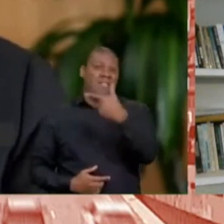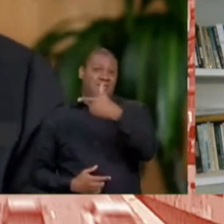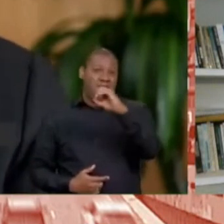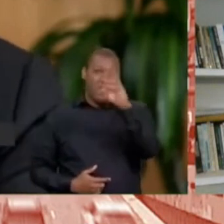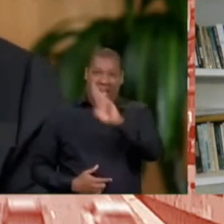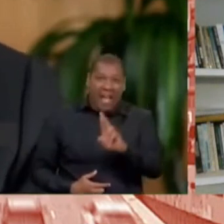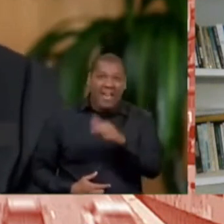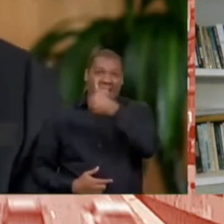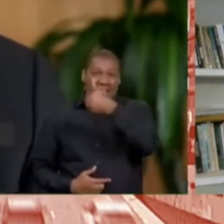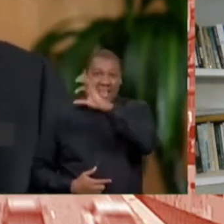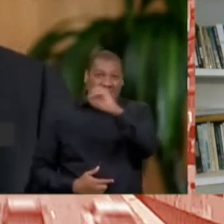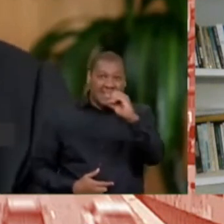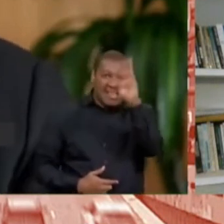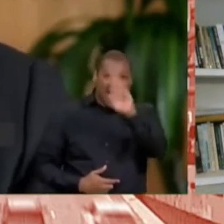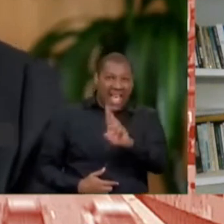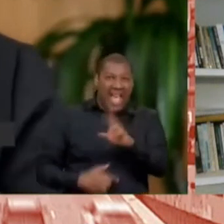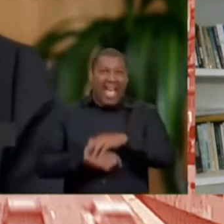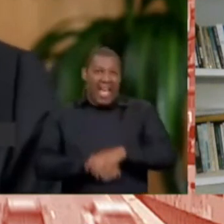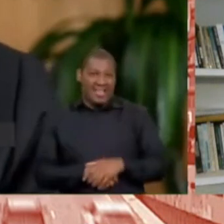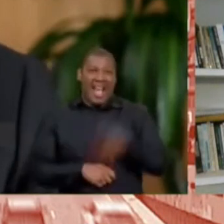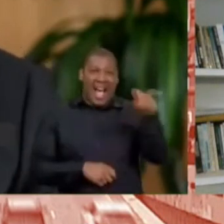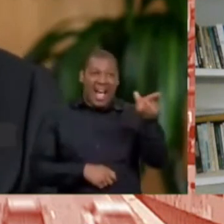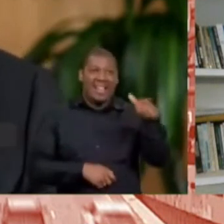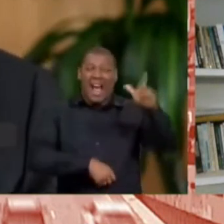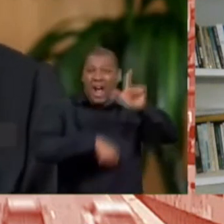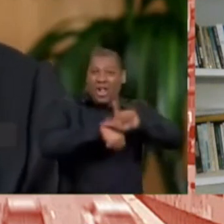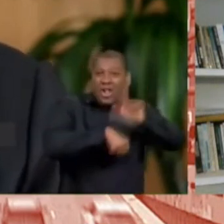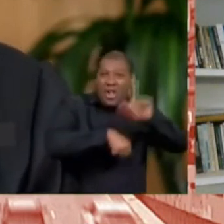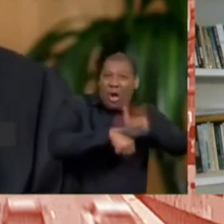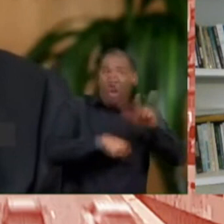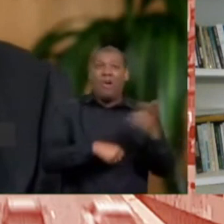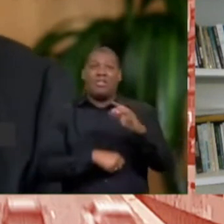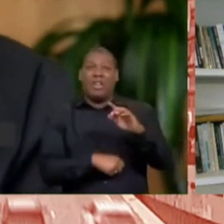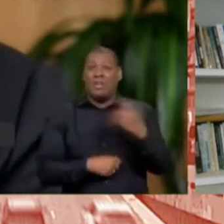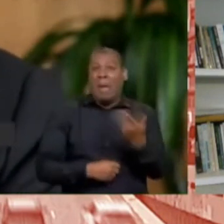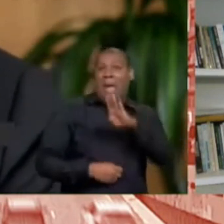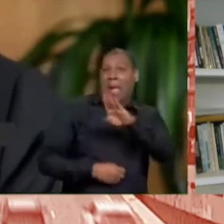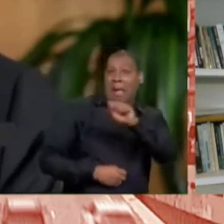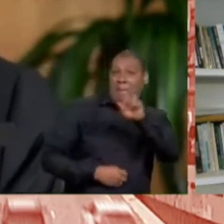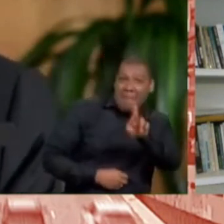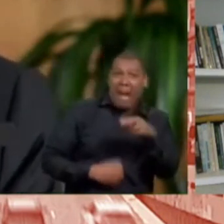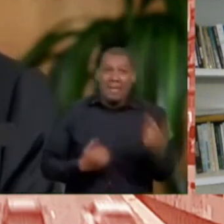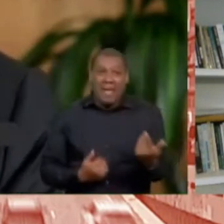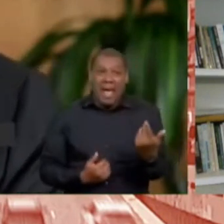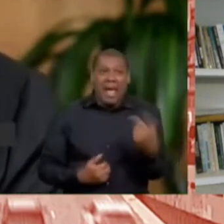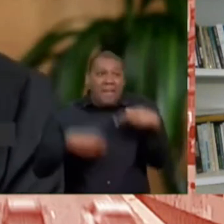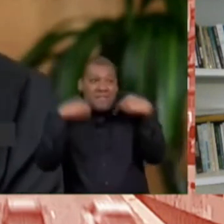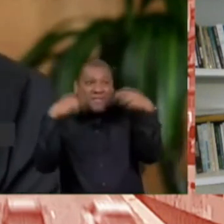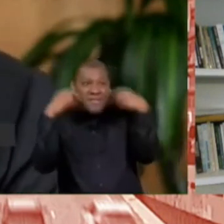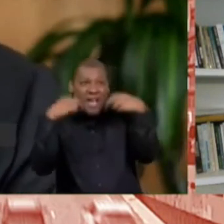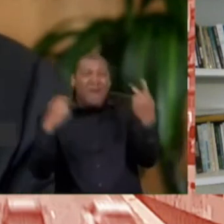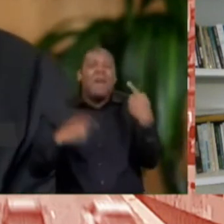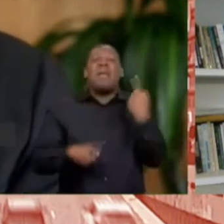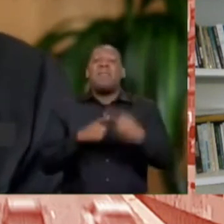dizer, o desenrola, na verdade, né, é reconhecer que aquelas medidas que